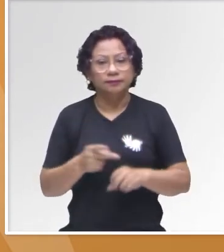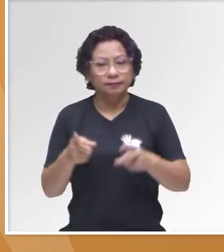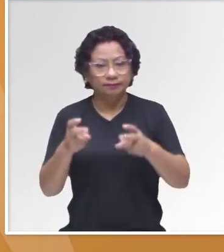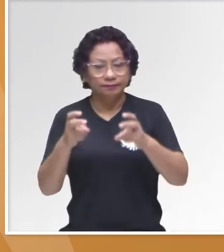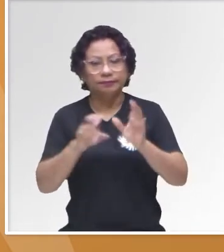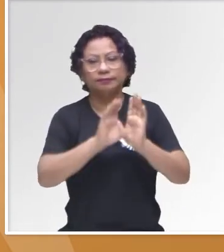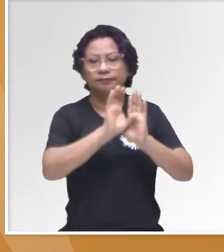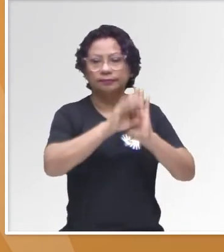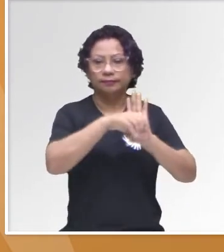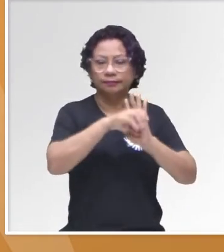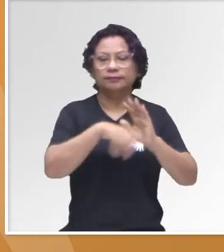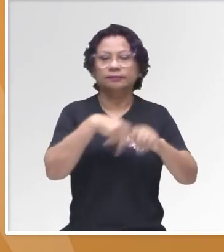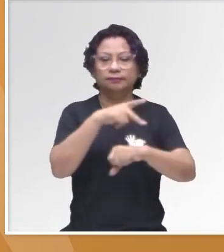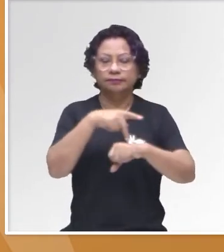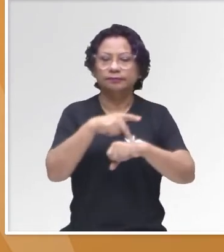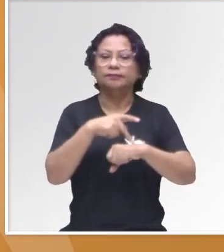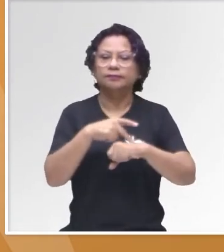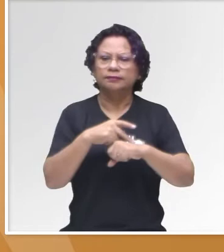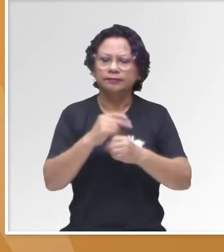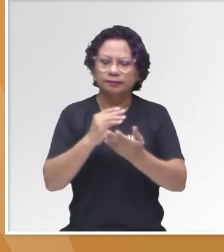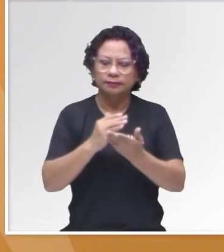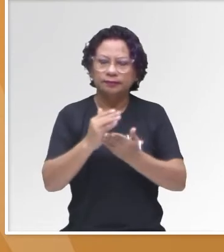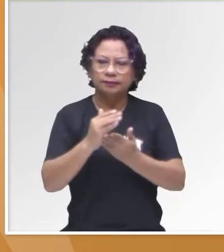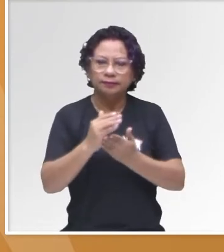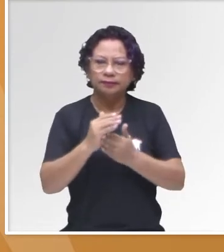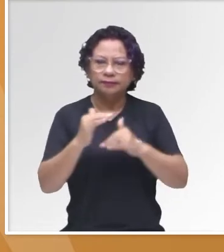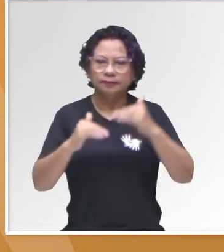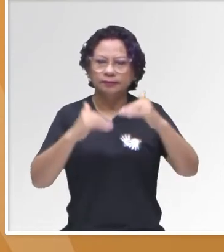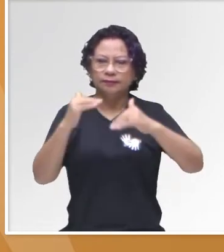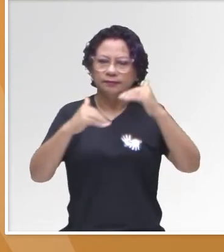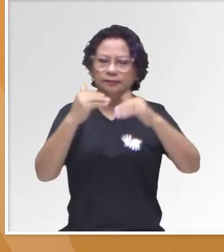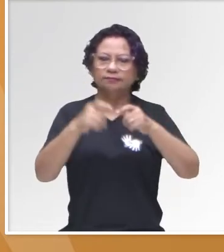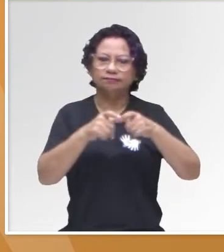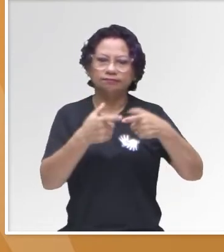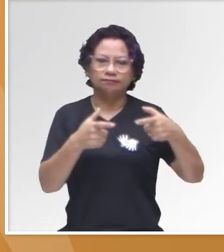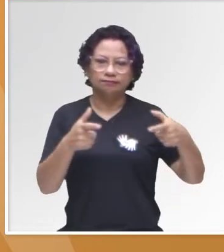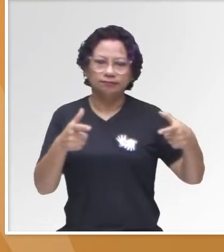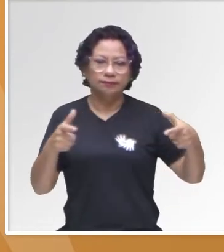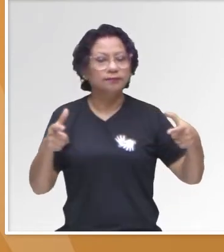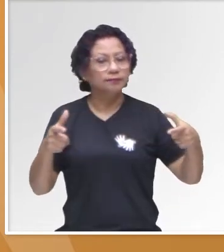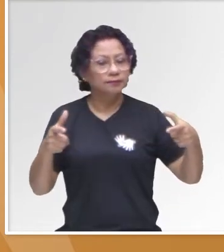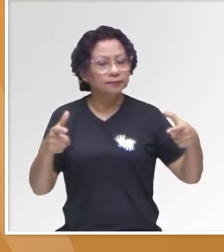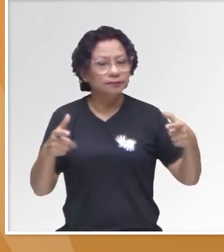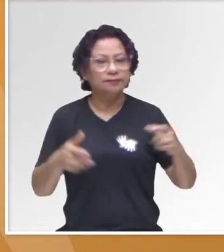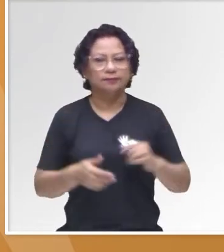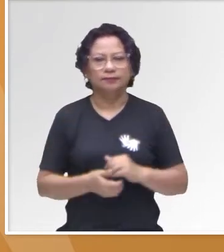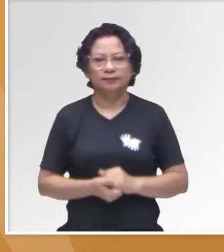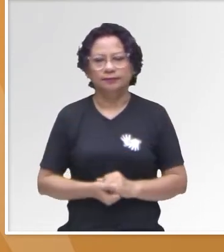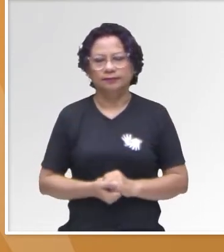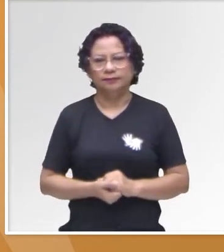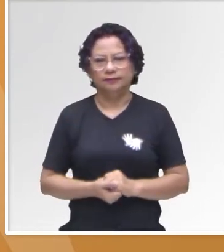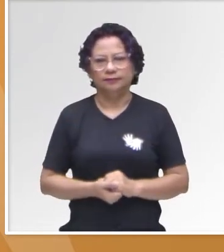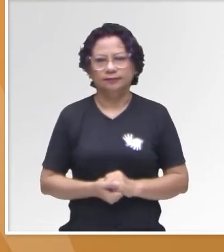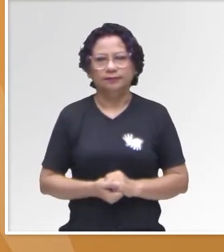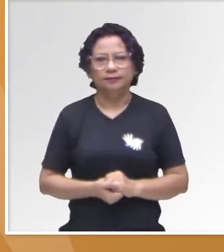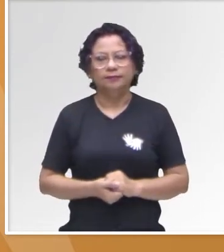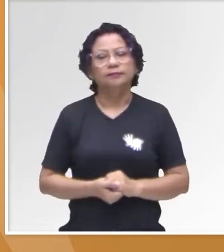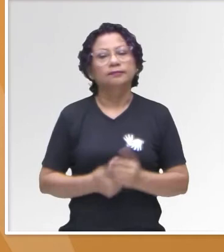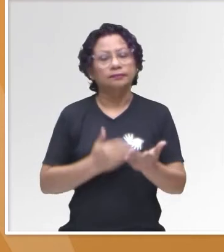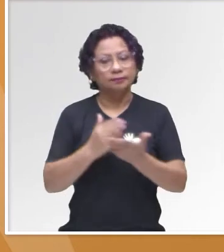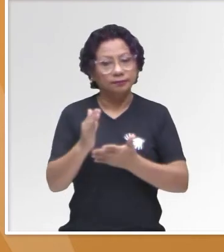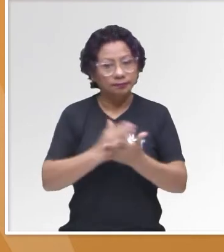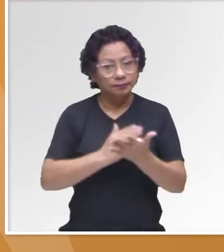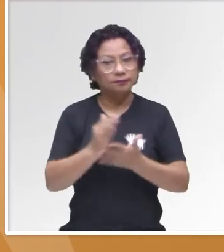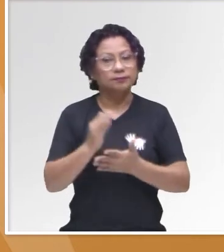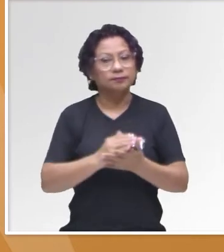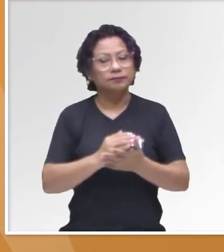países em desenvolvimento, que são aqueles que estão crescendo, que estão caminhando aí para o desenvolvimento. E em alguns livros também